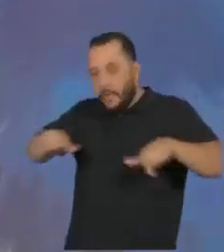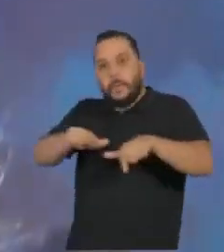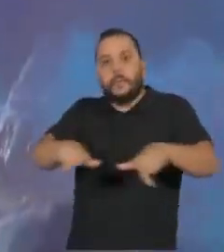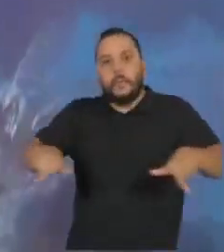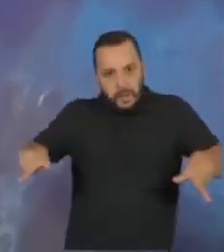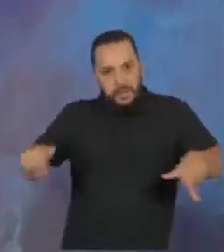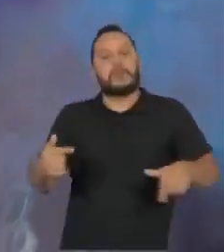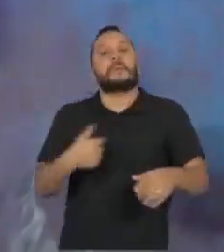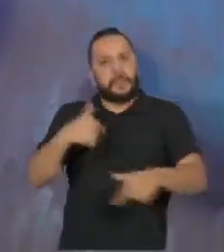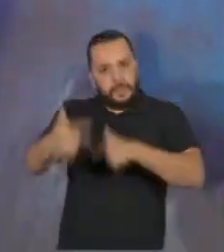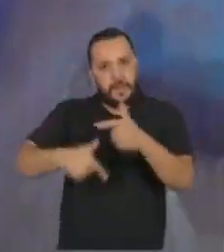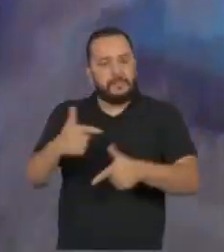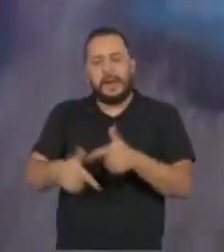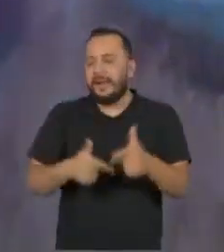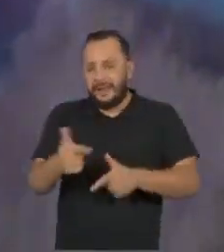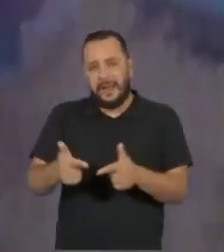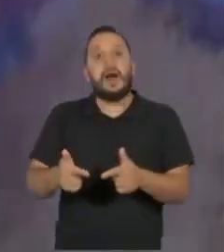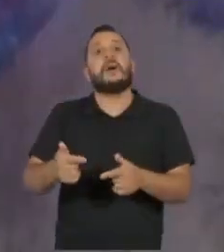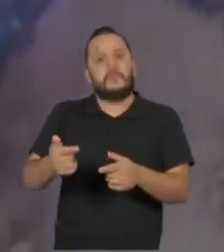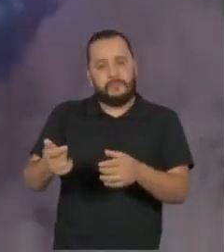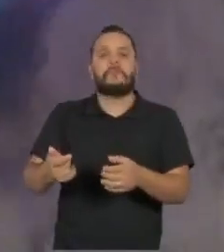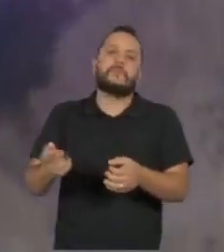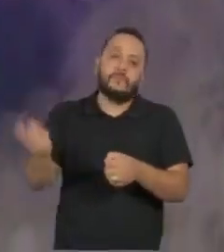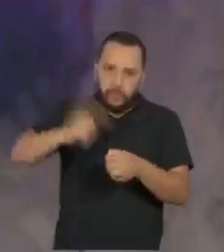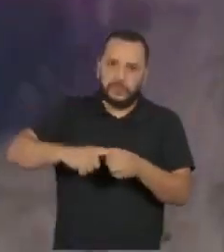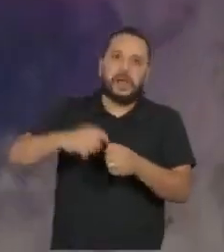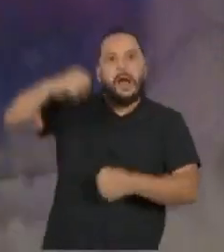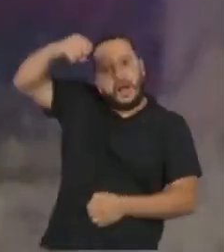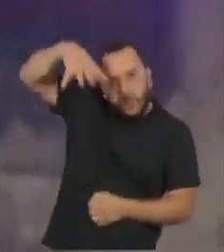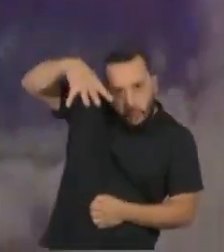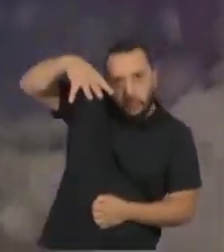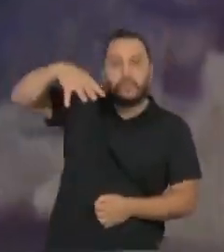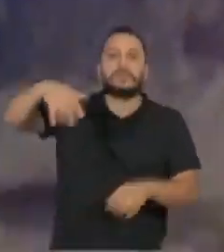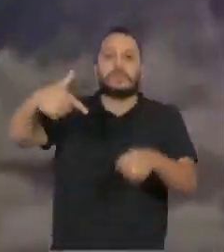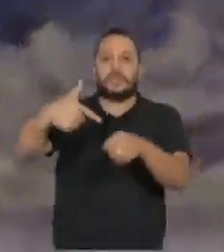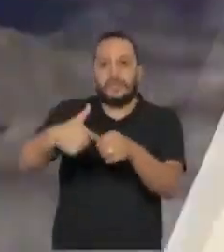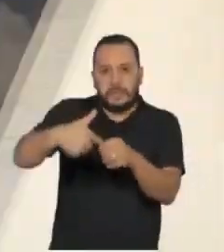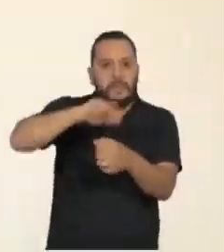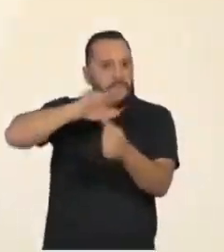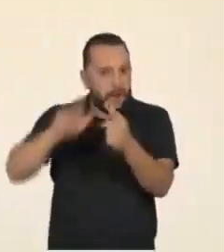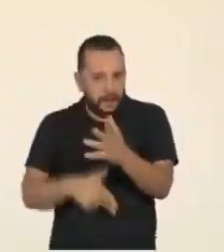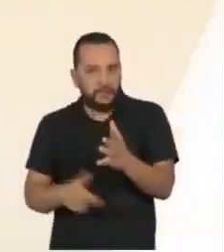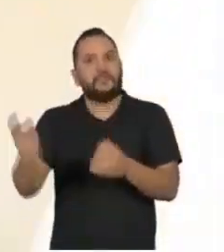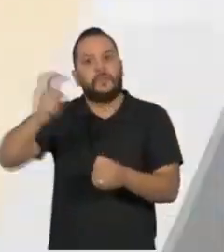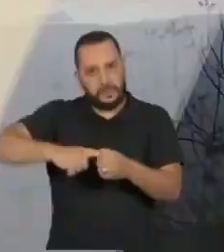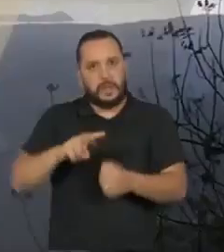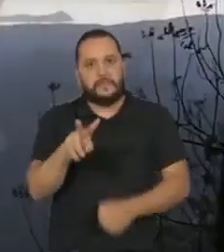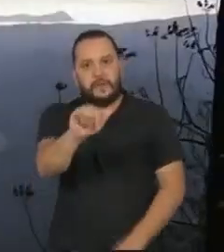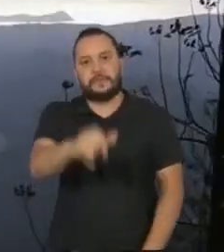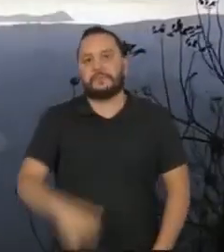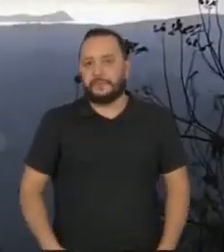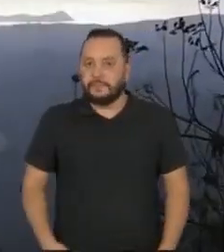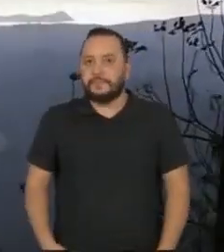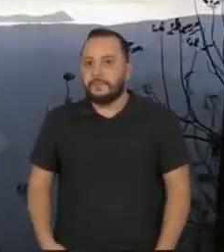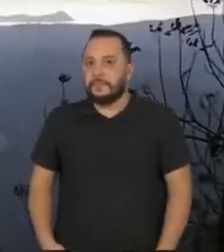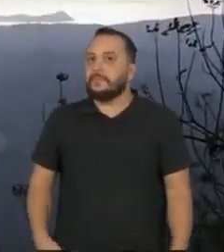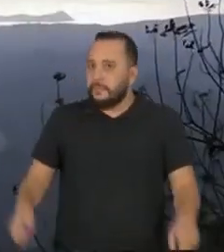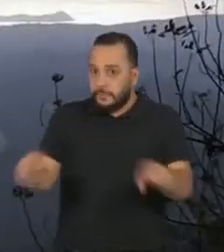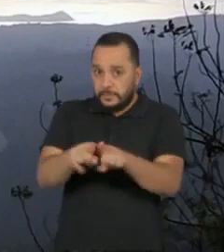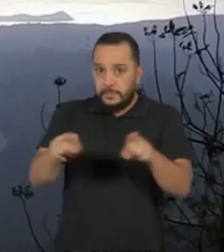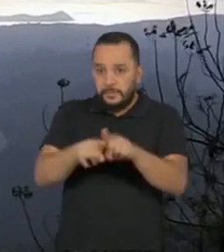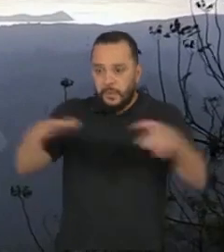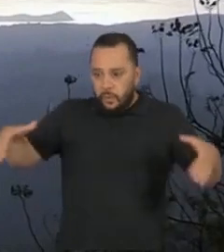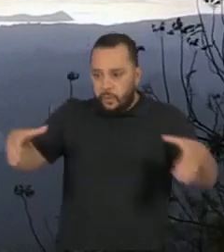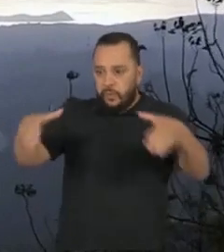restabelecer serviços básicos como eletricidade e abastecimento de combustíveis. Após a erupção